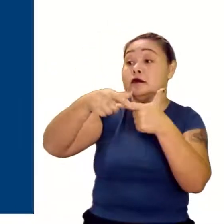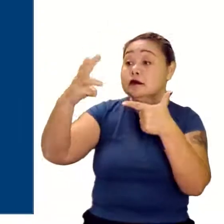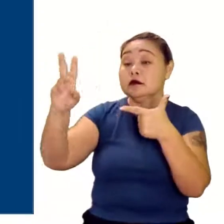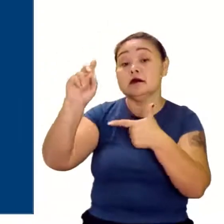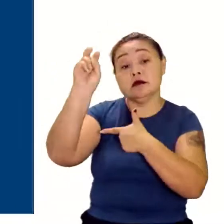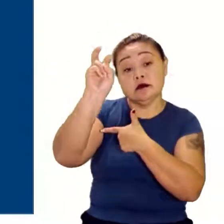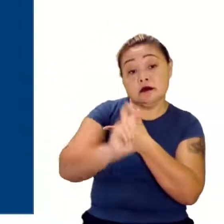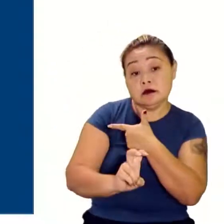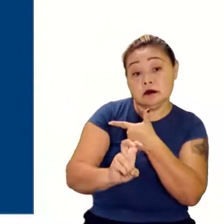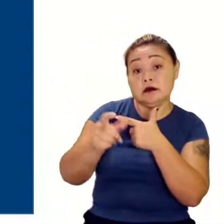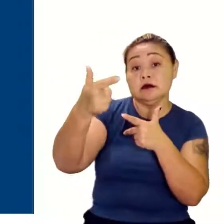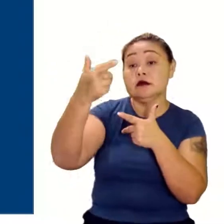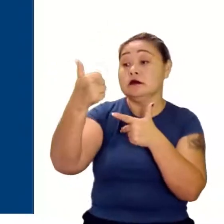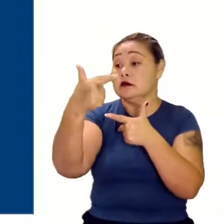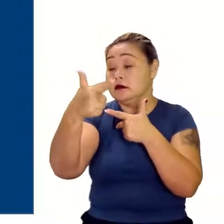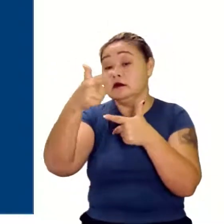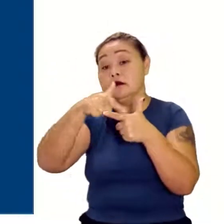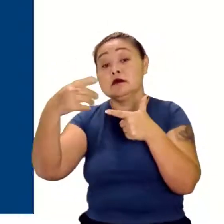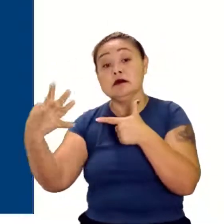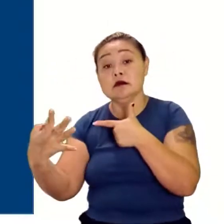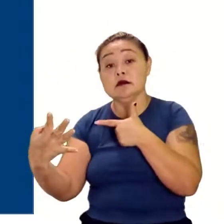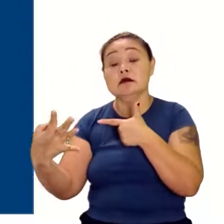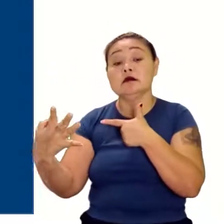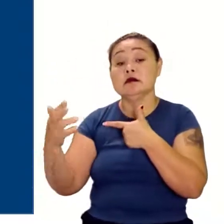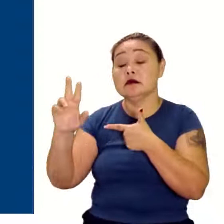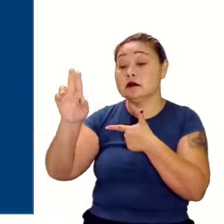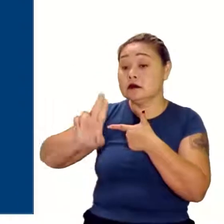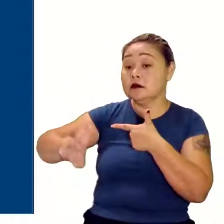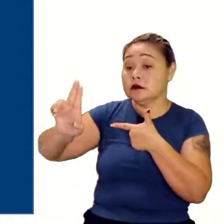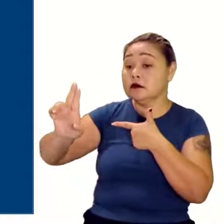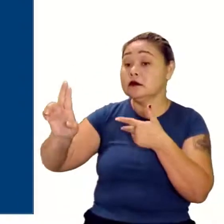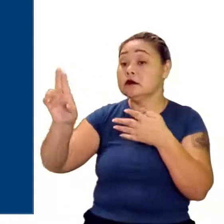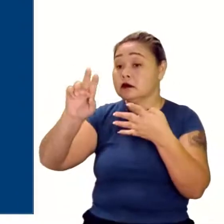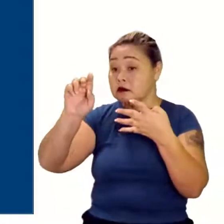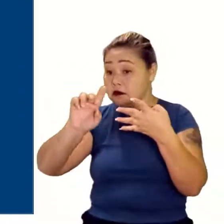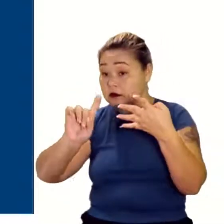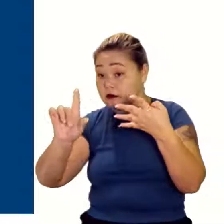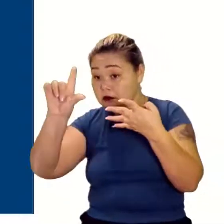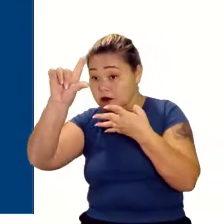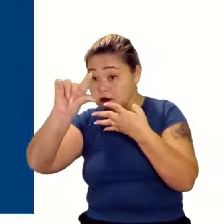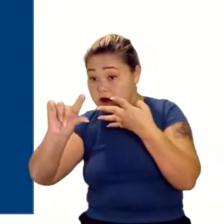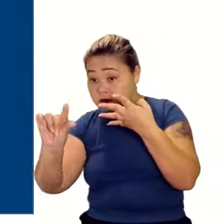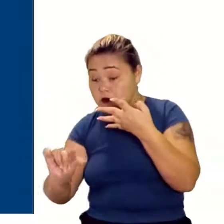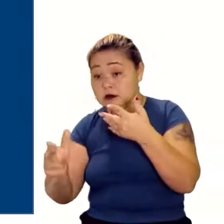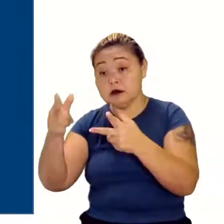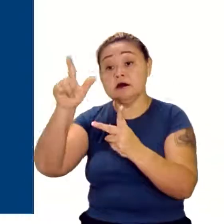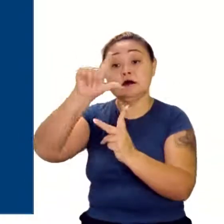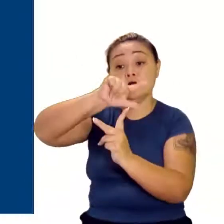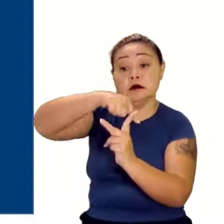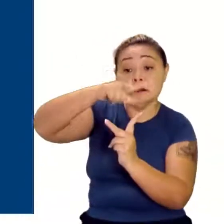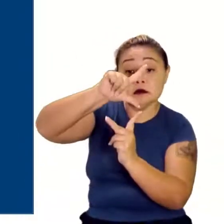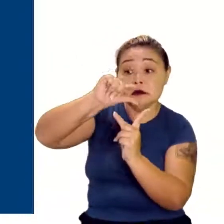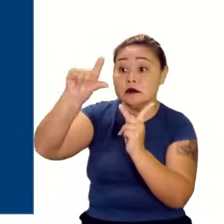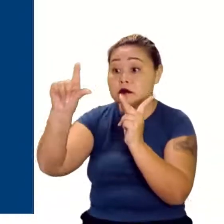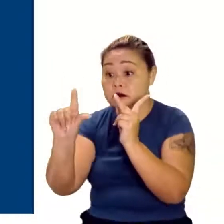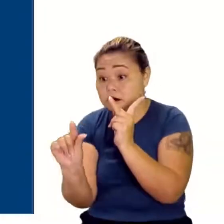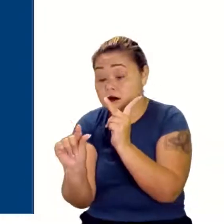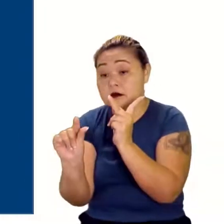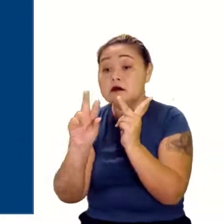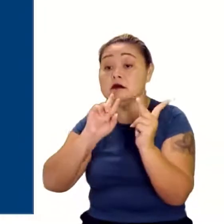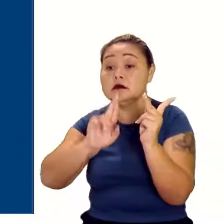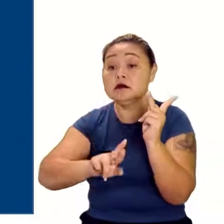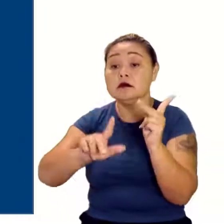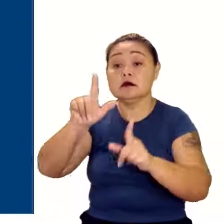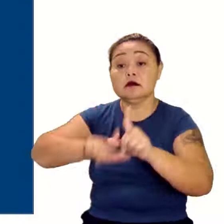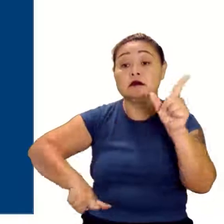5. 12 por 3 é 4. Então aplicamos as propriedades, simplificamos o nosso radical e a